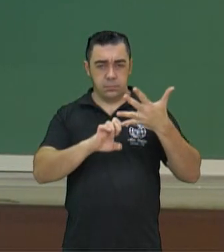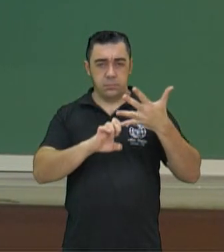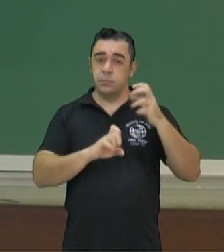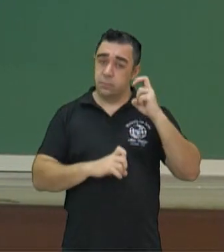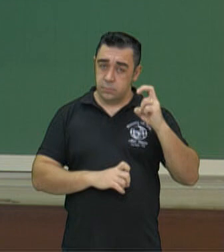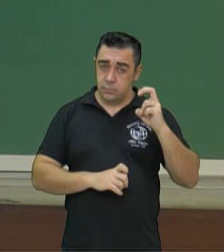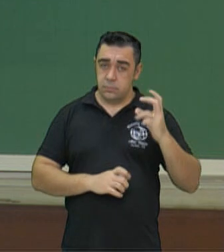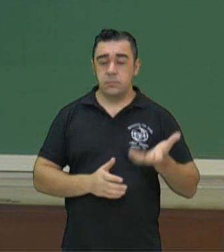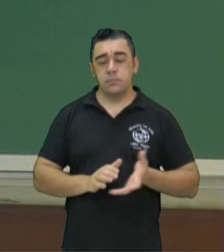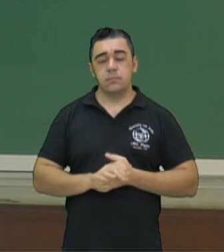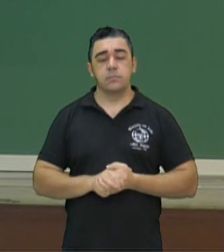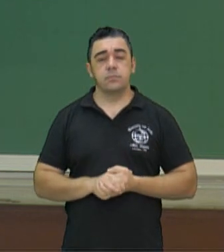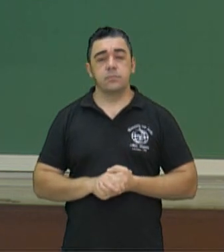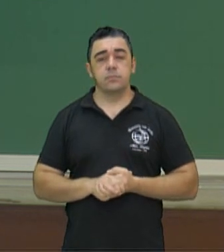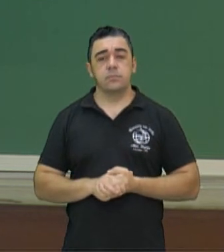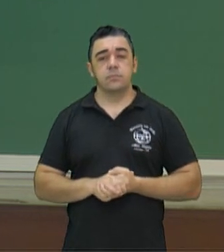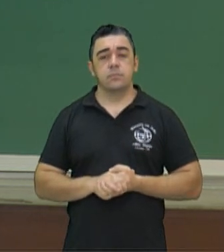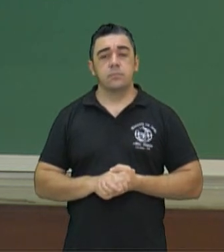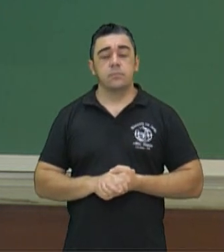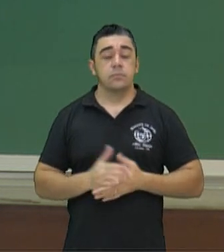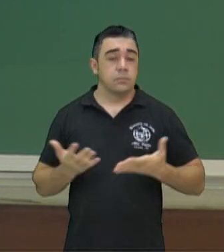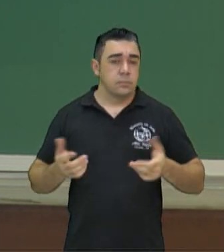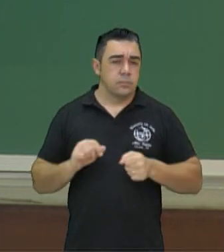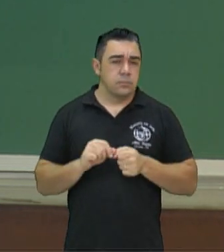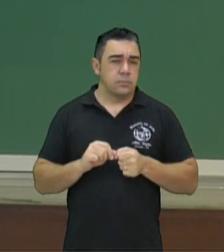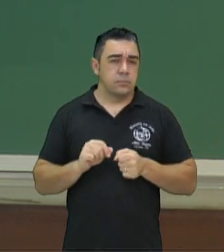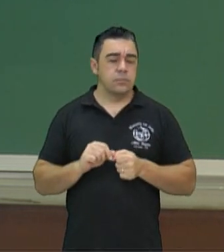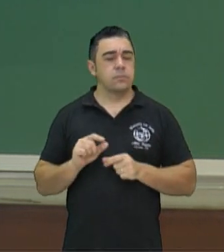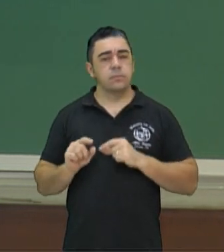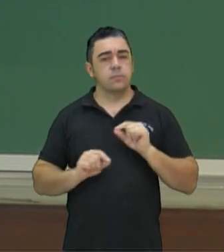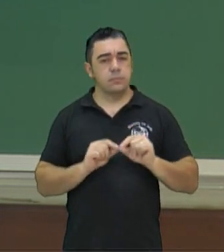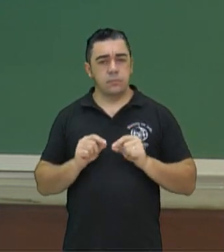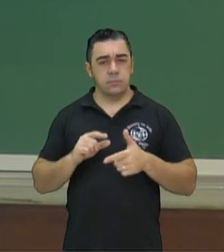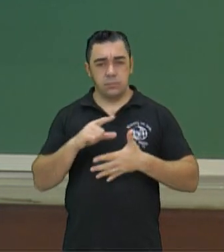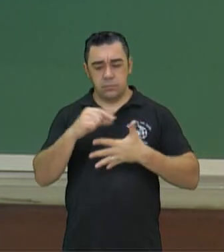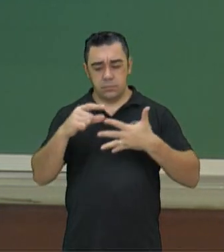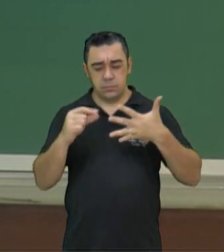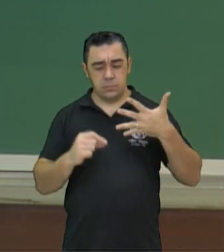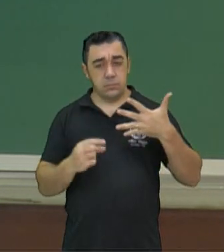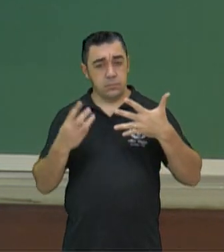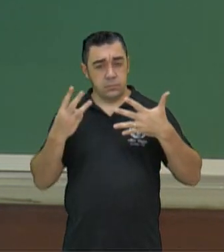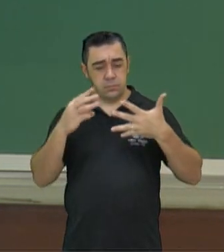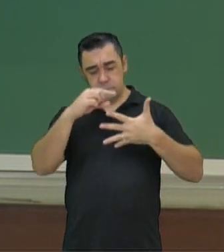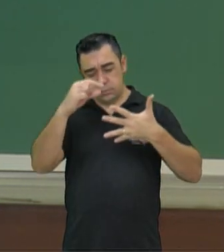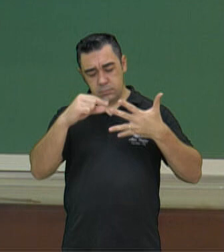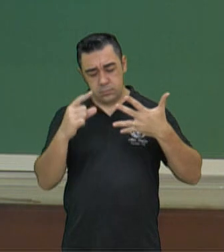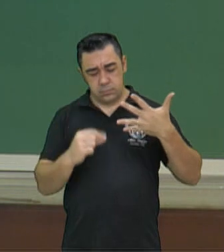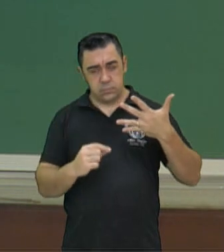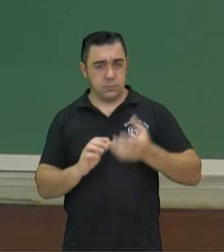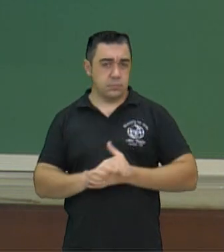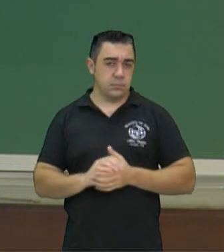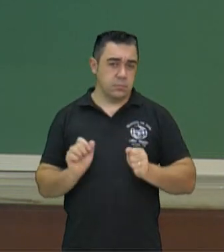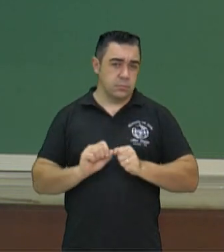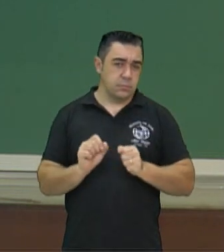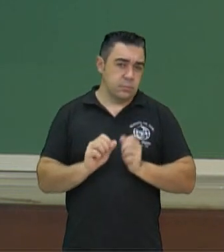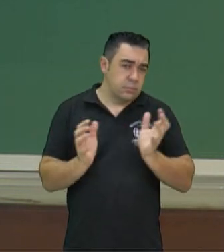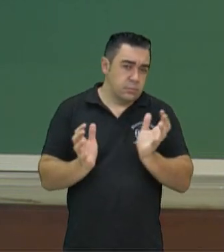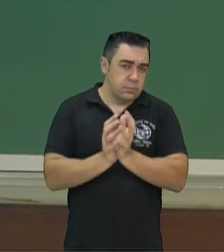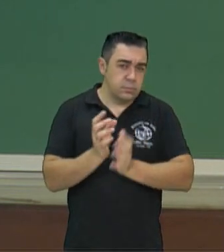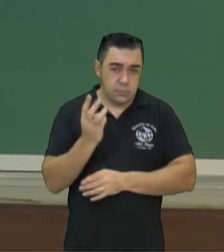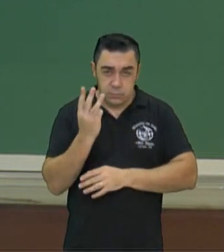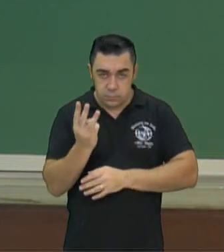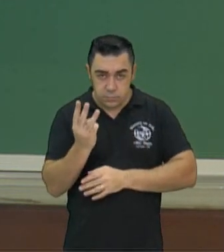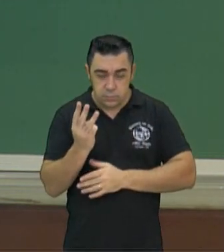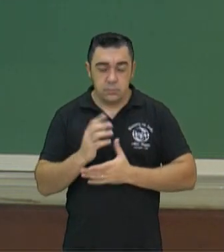gente tem 5 elementos e eu quero distribuir em 3 membros. Quero formar uma comissão